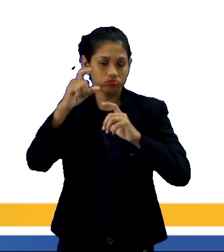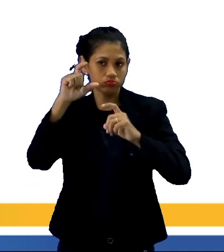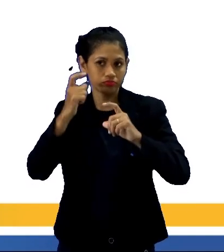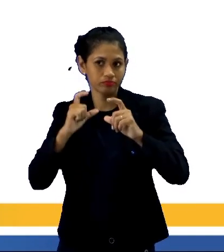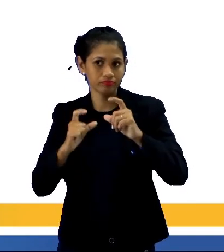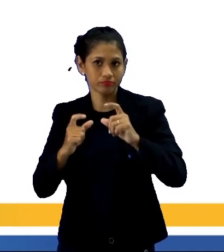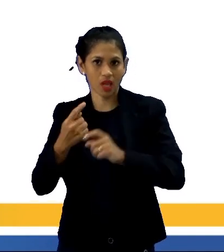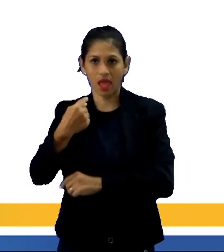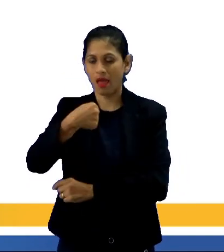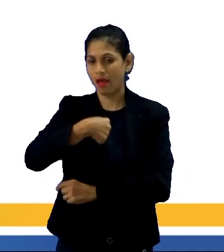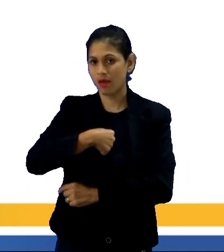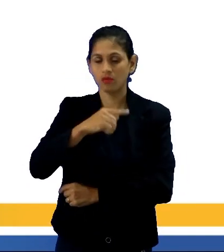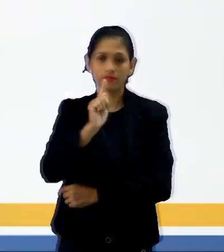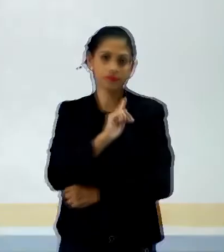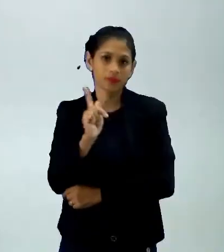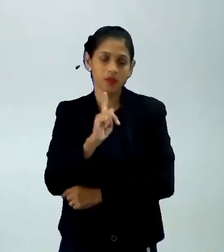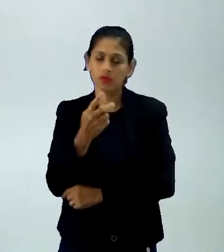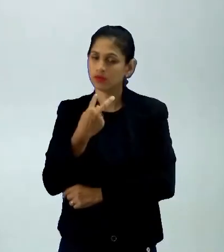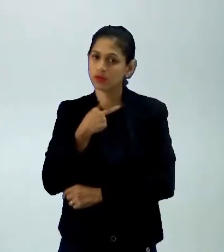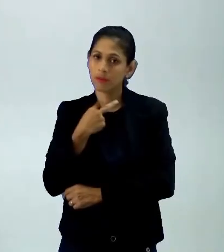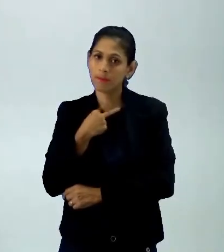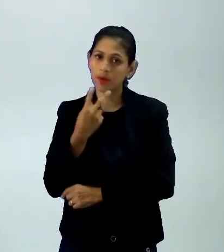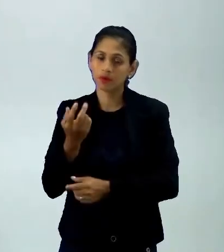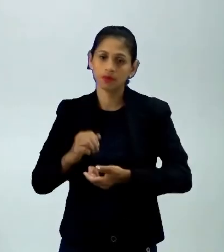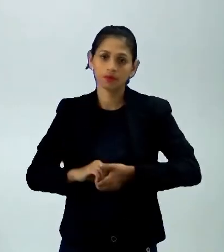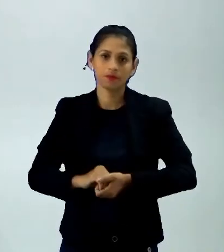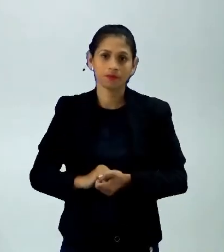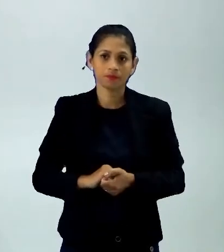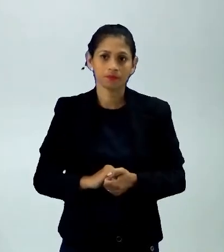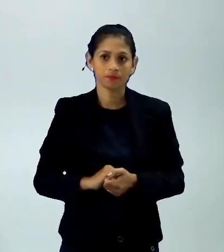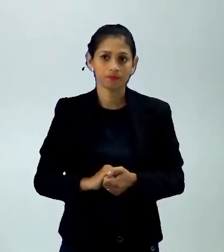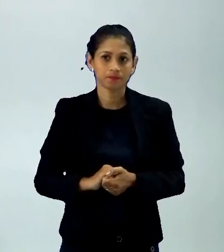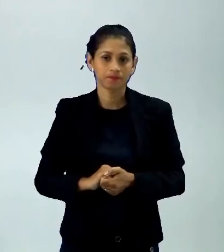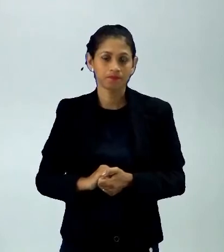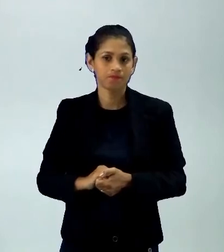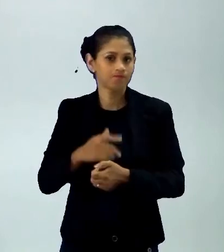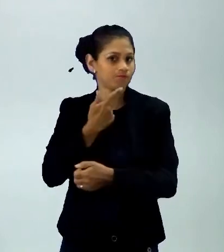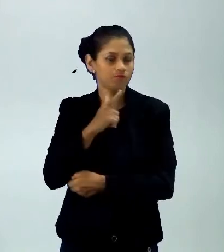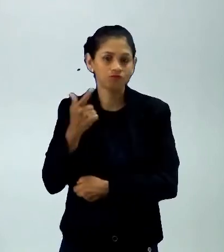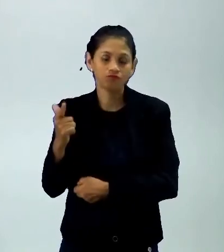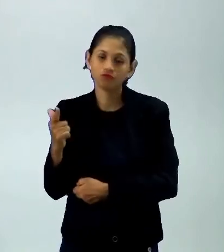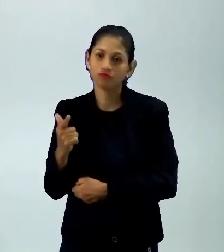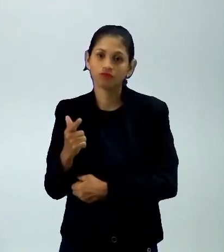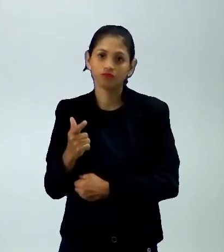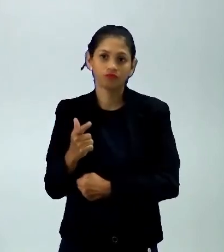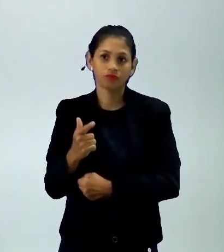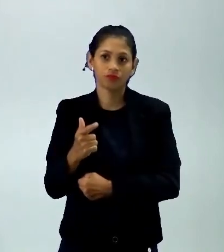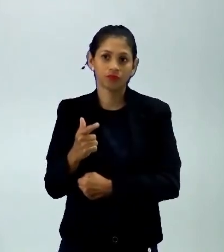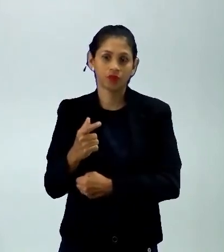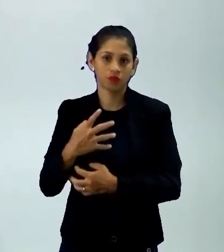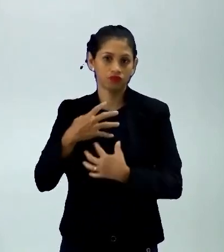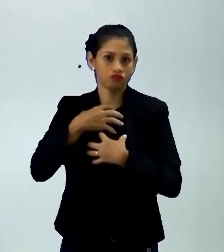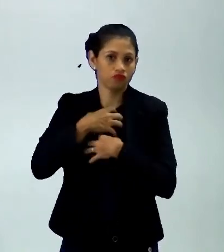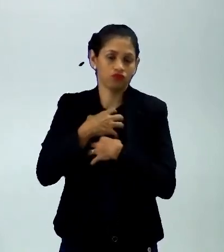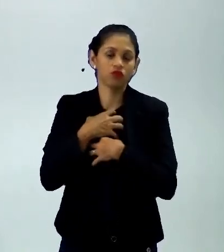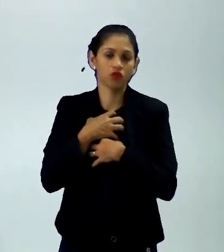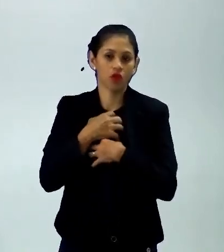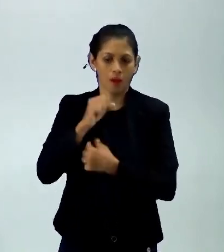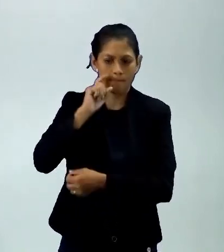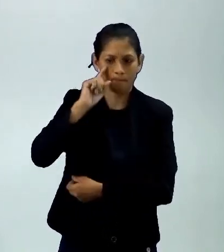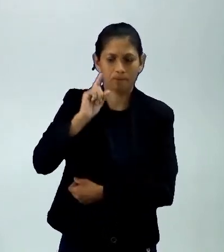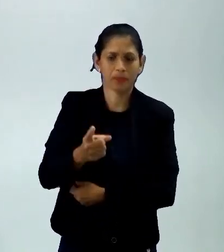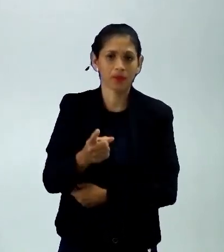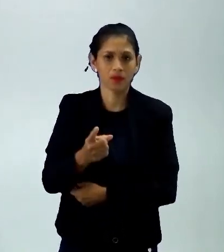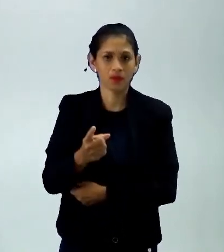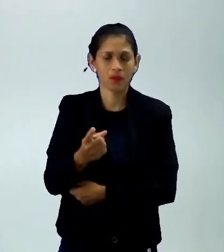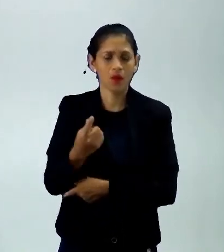só, gente, não existe modo imperativo na primeira pessoa, porque você não dá ordens para si mesmo.